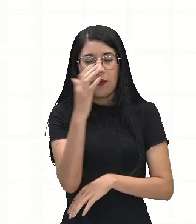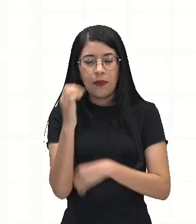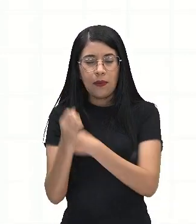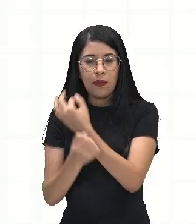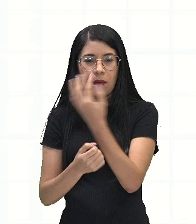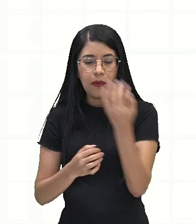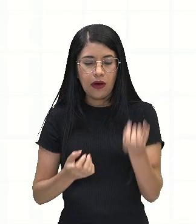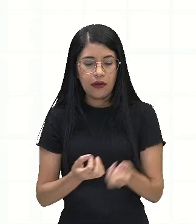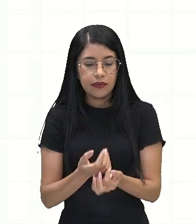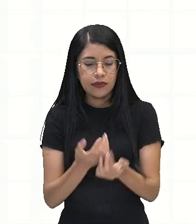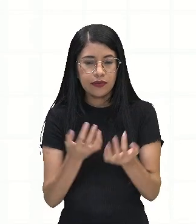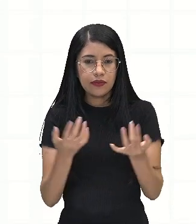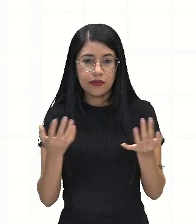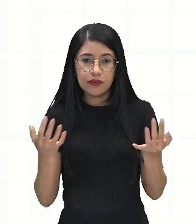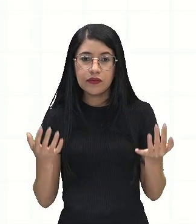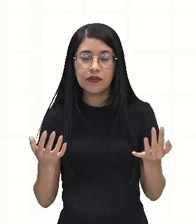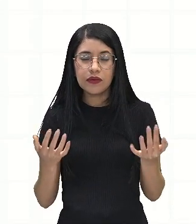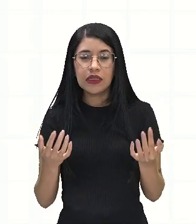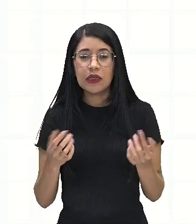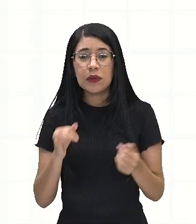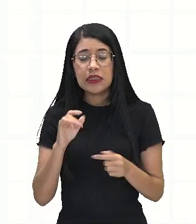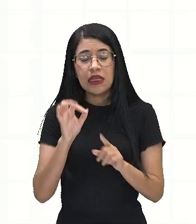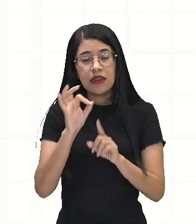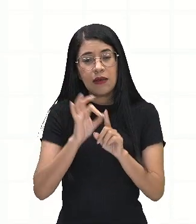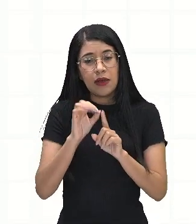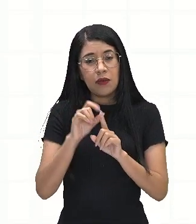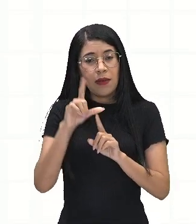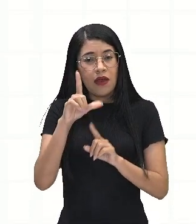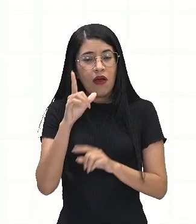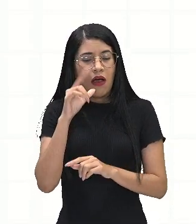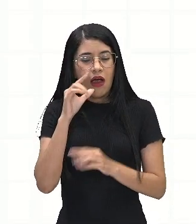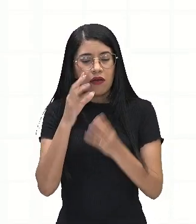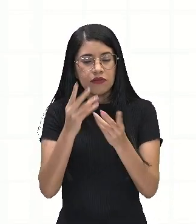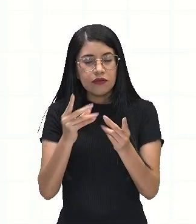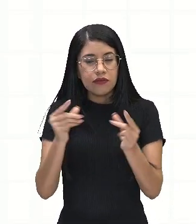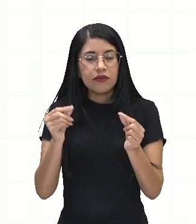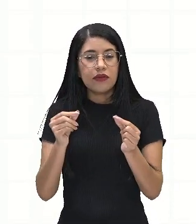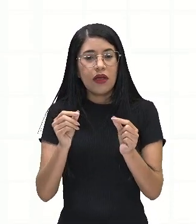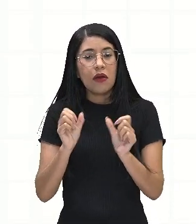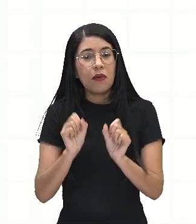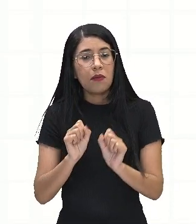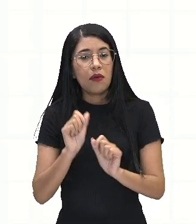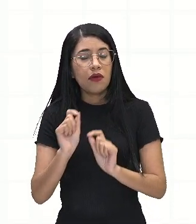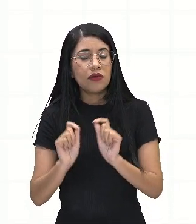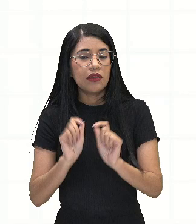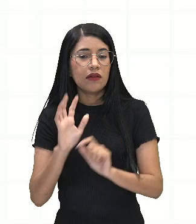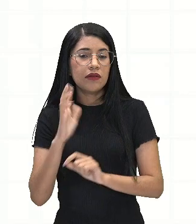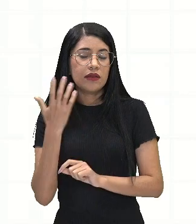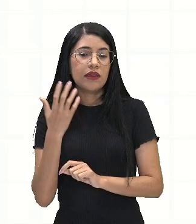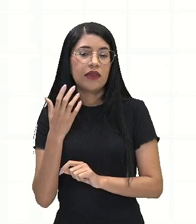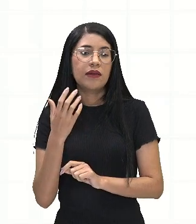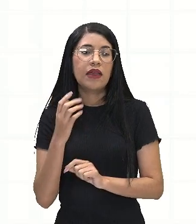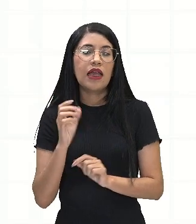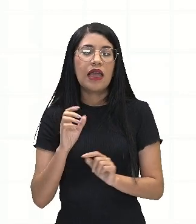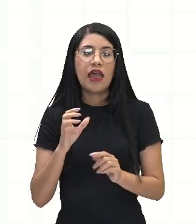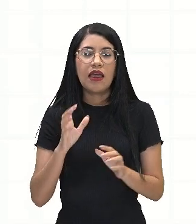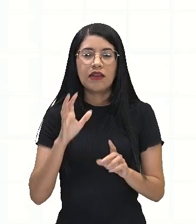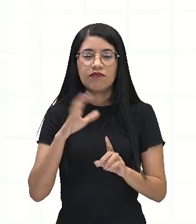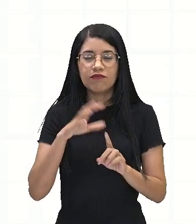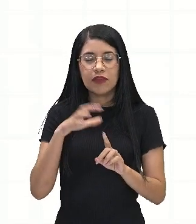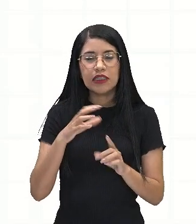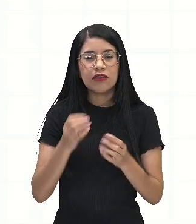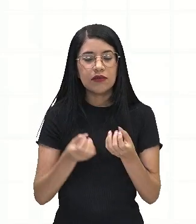uma temperatura maior, se a gente tem uma umidade menor, pode tornar tudo suscetível a ter